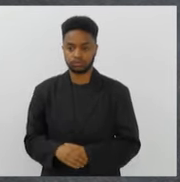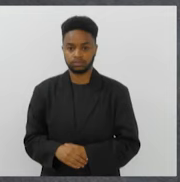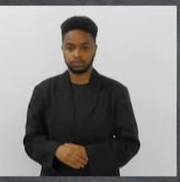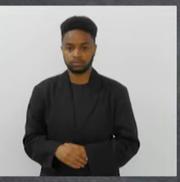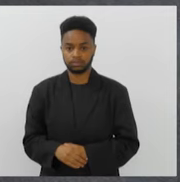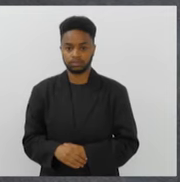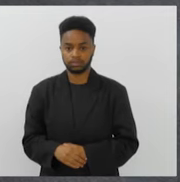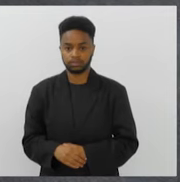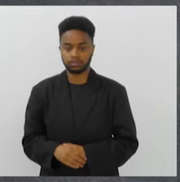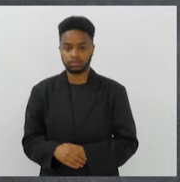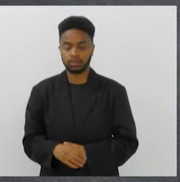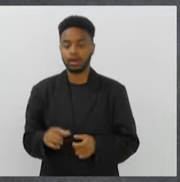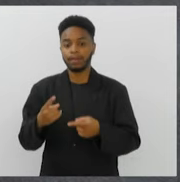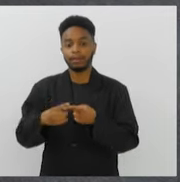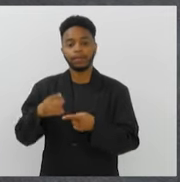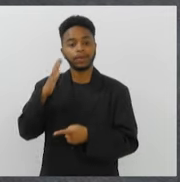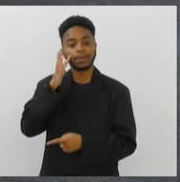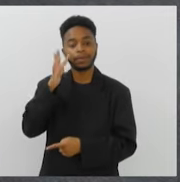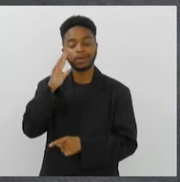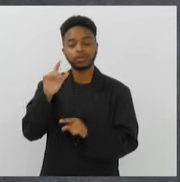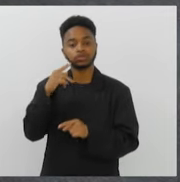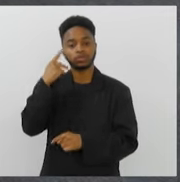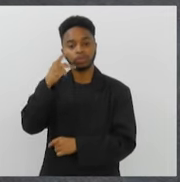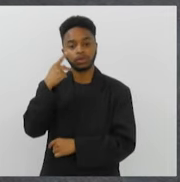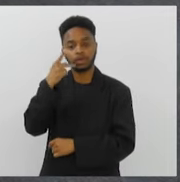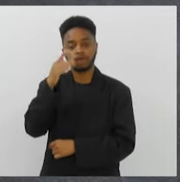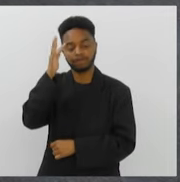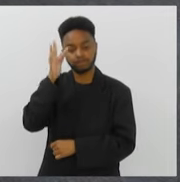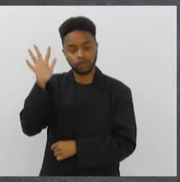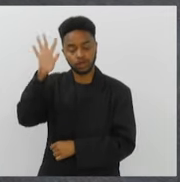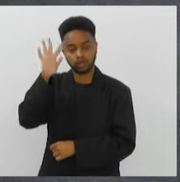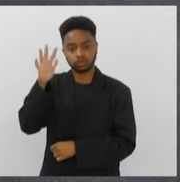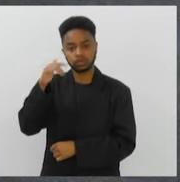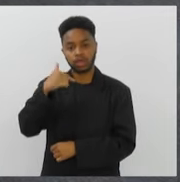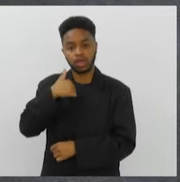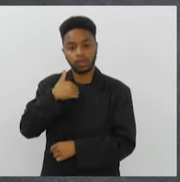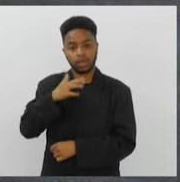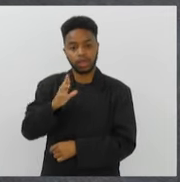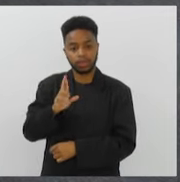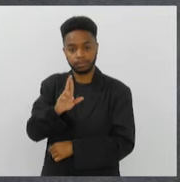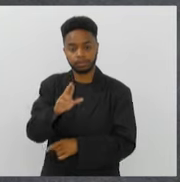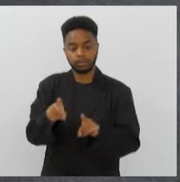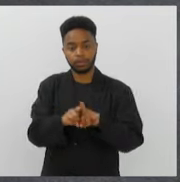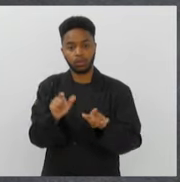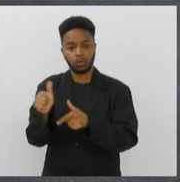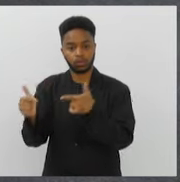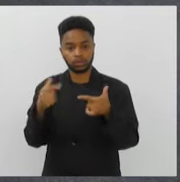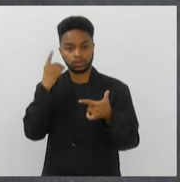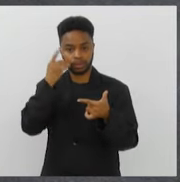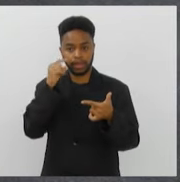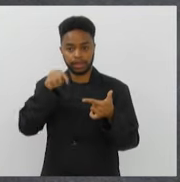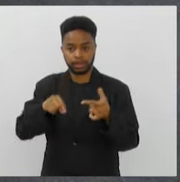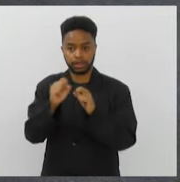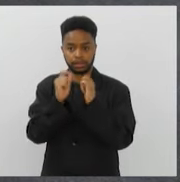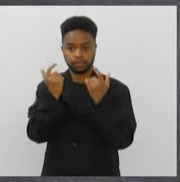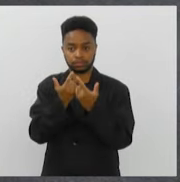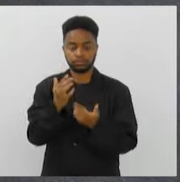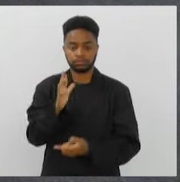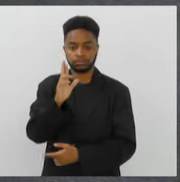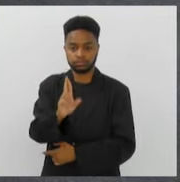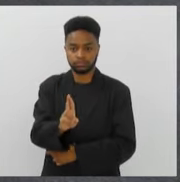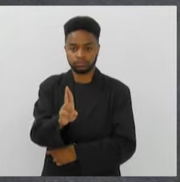sob a custódia do pensamento político e filosófico que eu represento e muitos deputados aqui dentro dessa casa também representam.